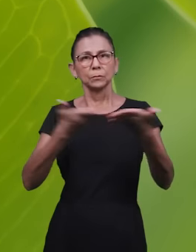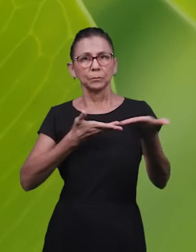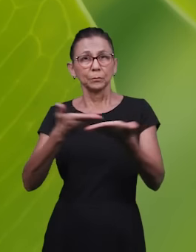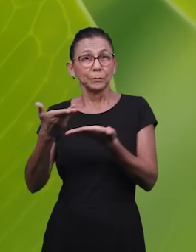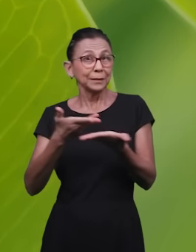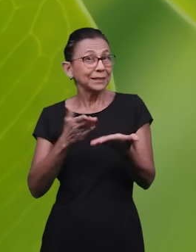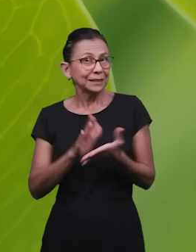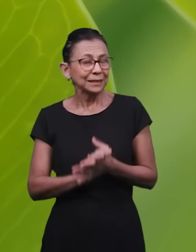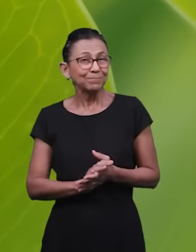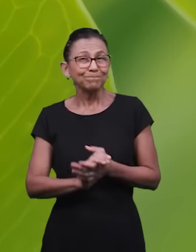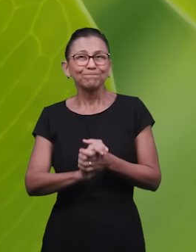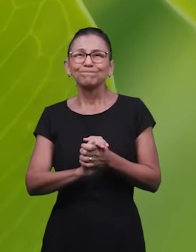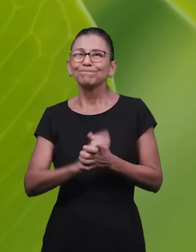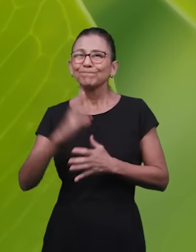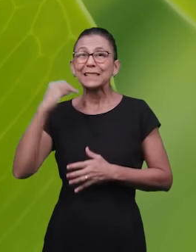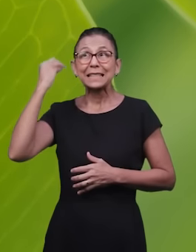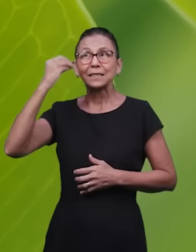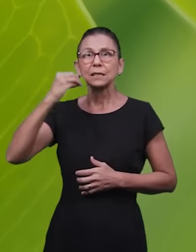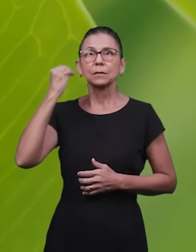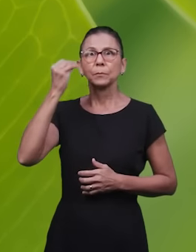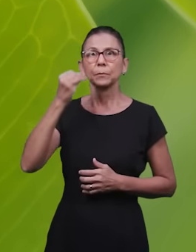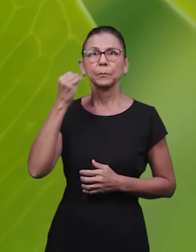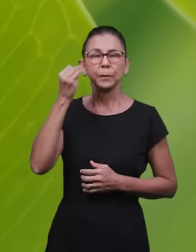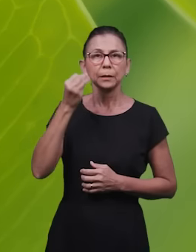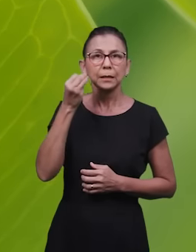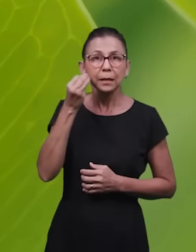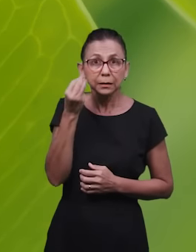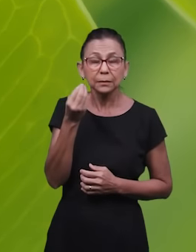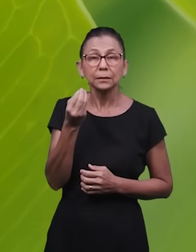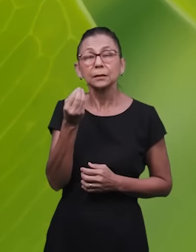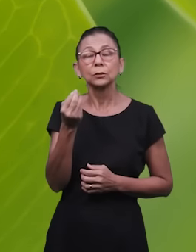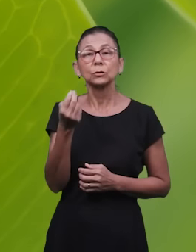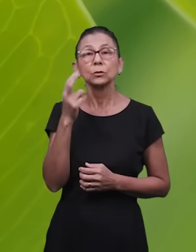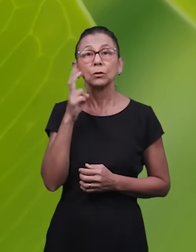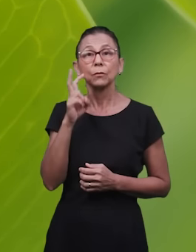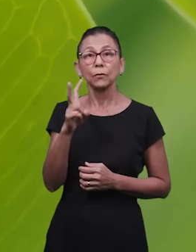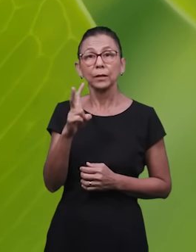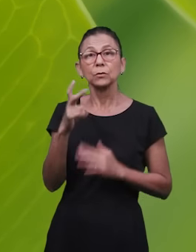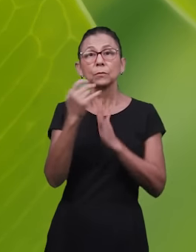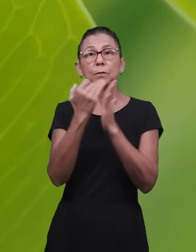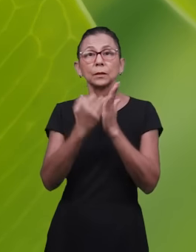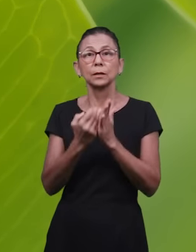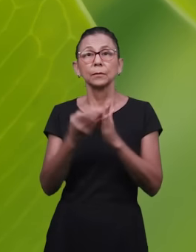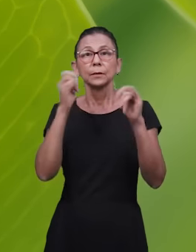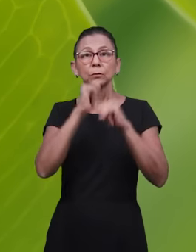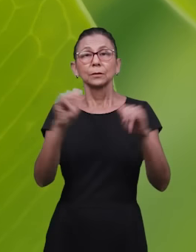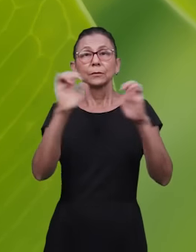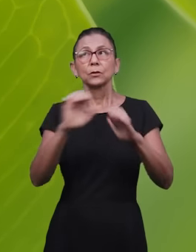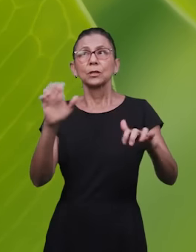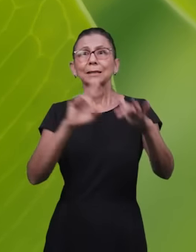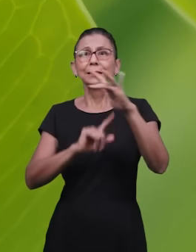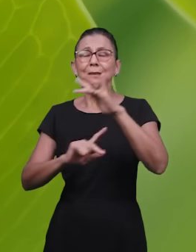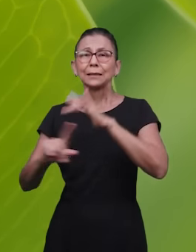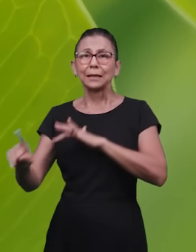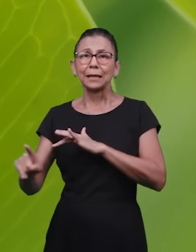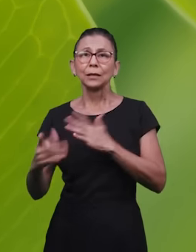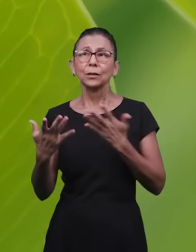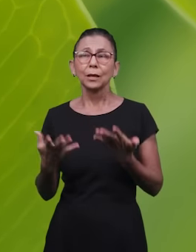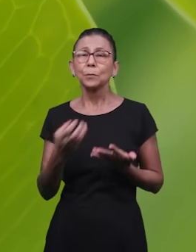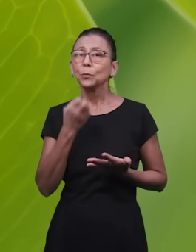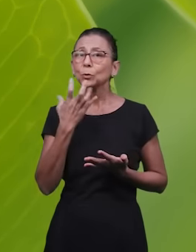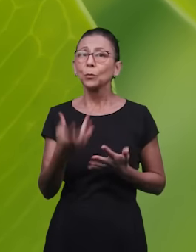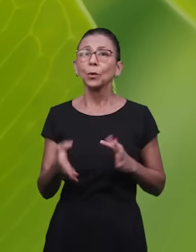com os irmãos grandes experiências que tem sido assistir ao programa Anunciando o Evangelho Eterno. É um complemento à escola